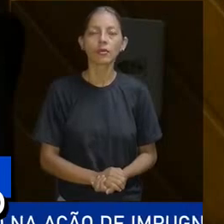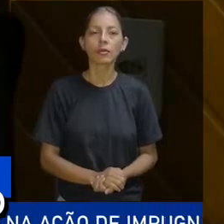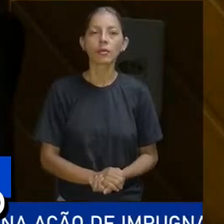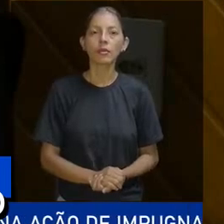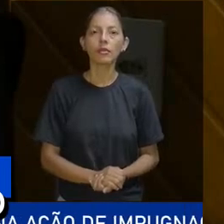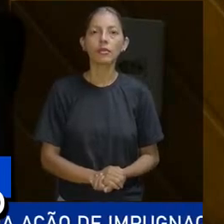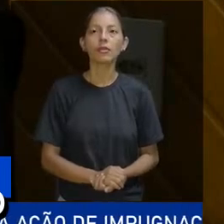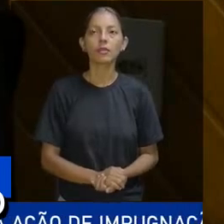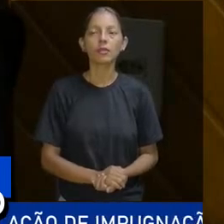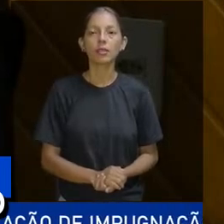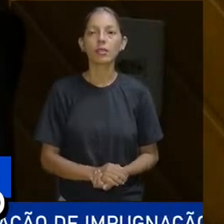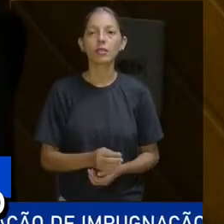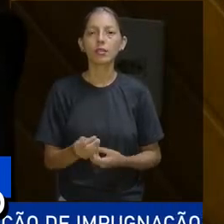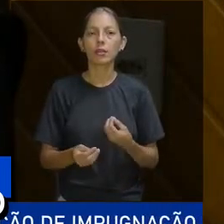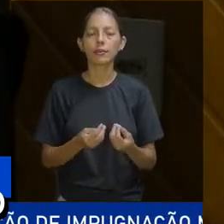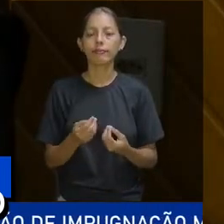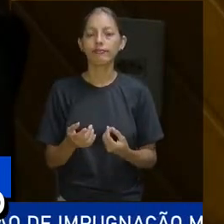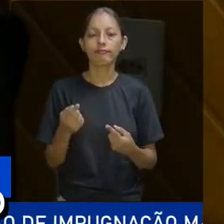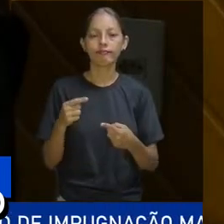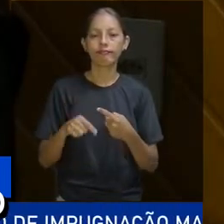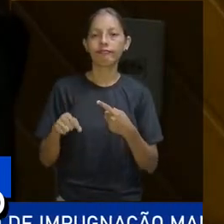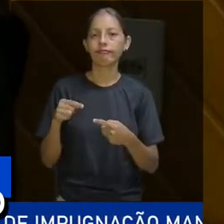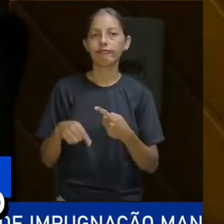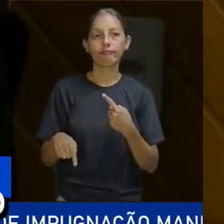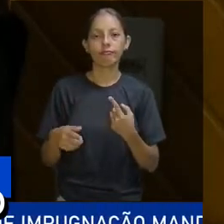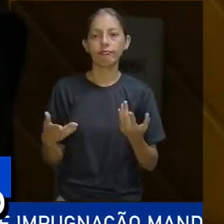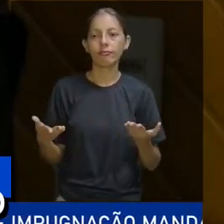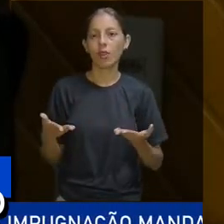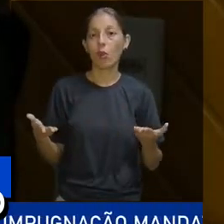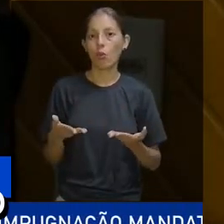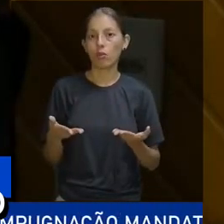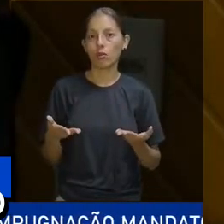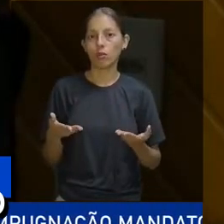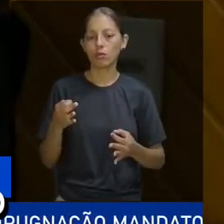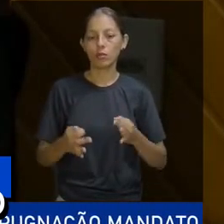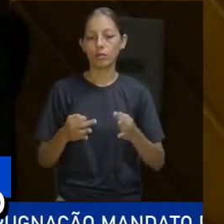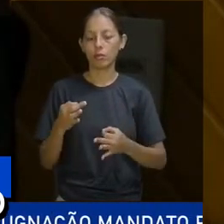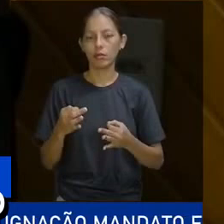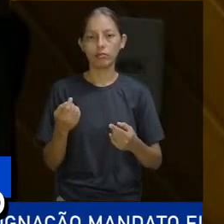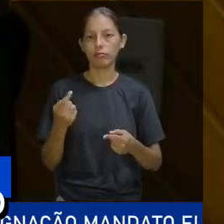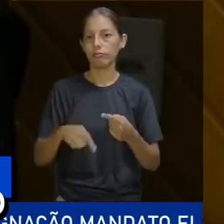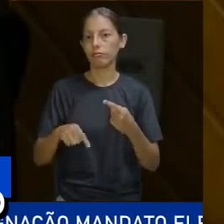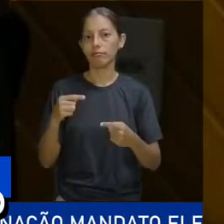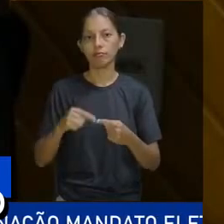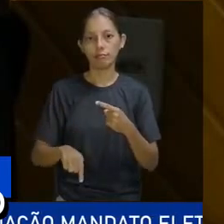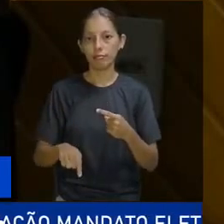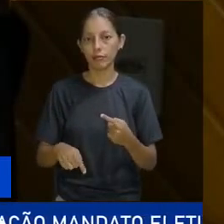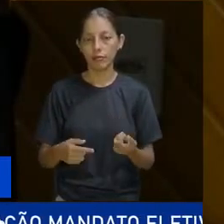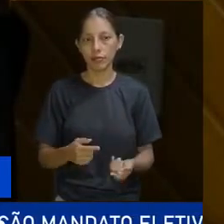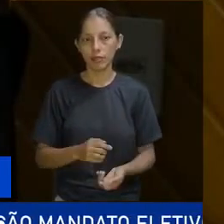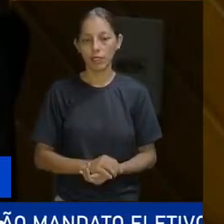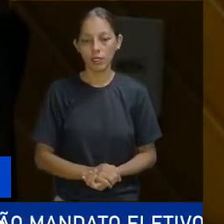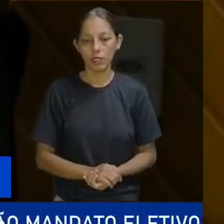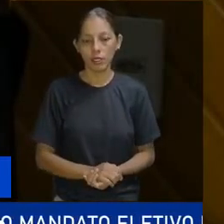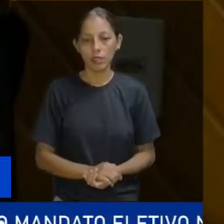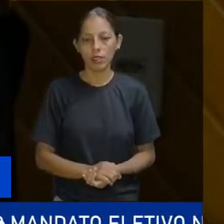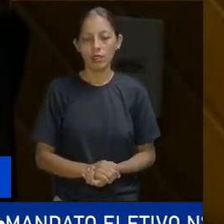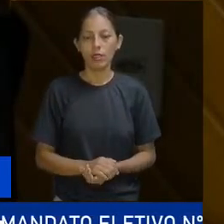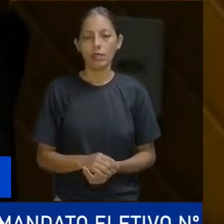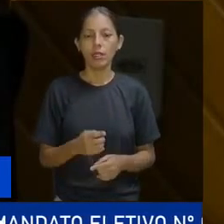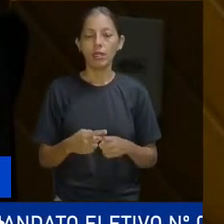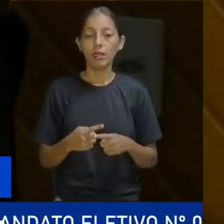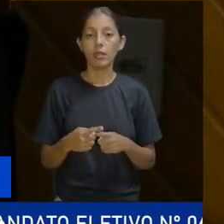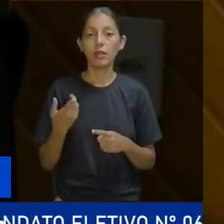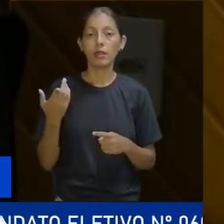pedir aqui não se encaixa dentro das AIMEs, da AIME, né? Como objeto, uma vez que ela